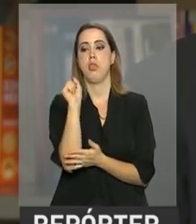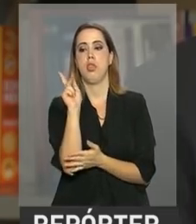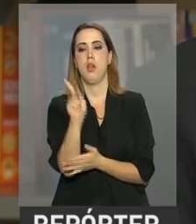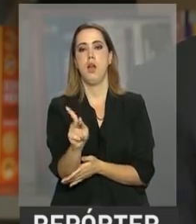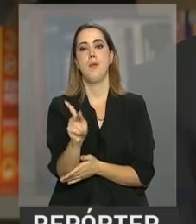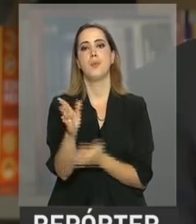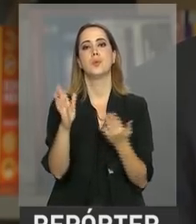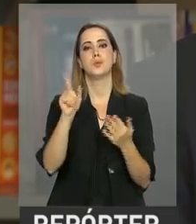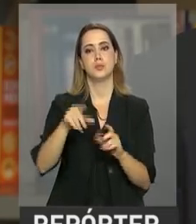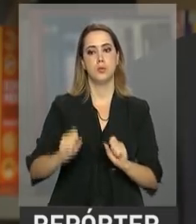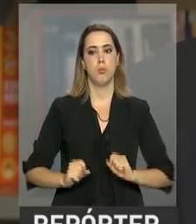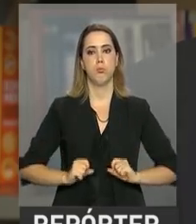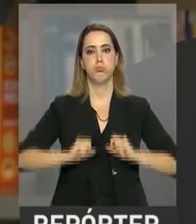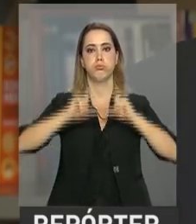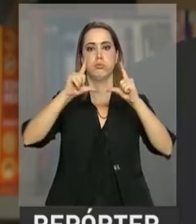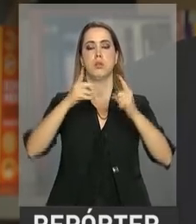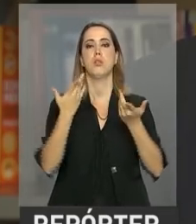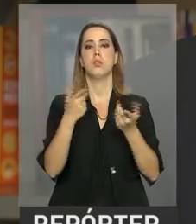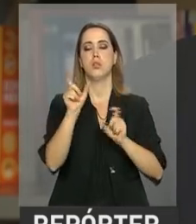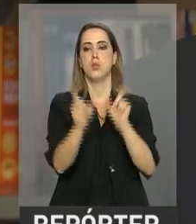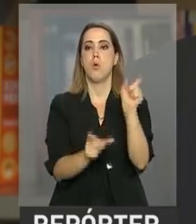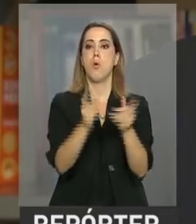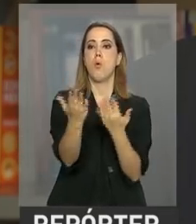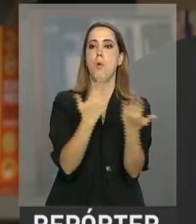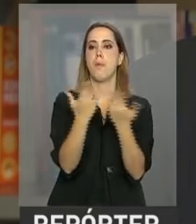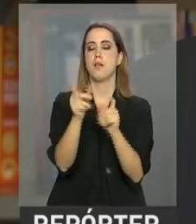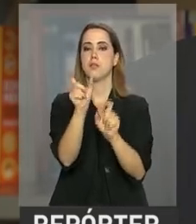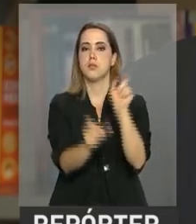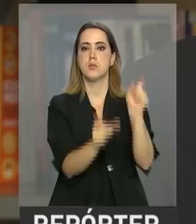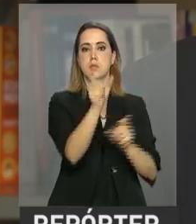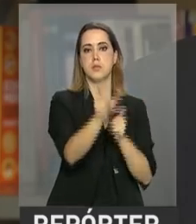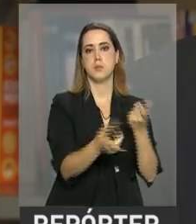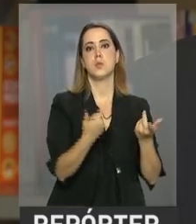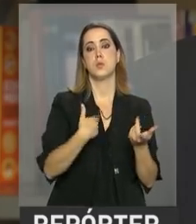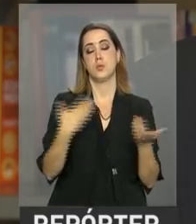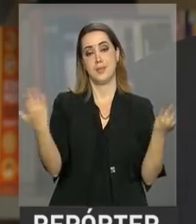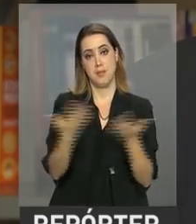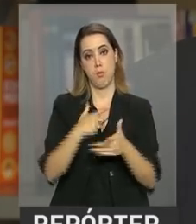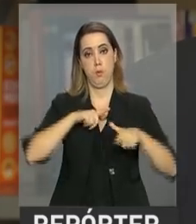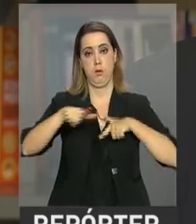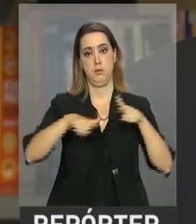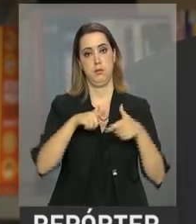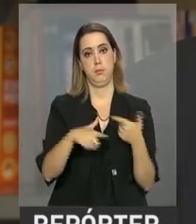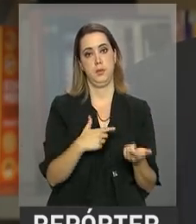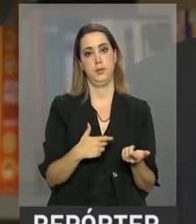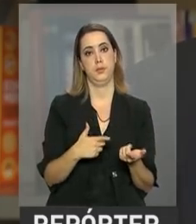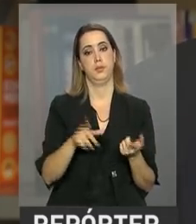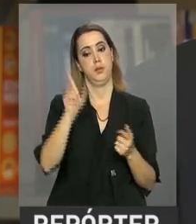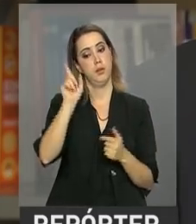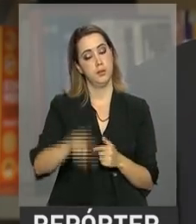ao lado da despesa de pessoal de ativos. Então, é inevitável